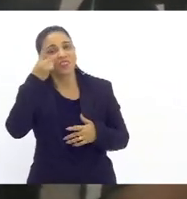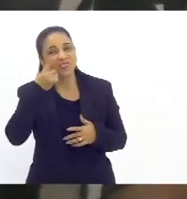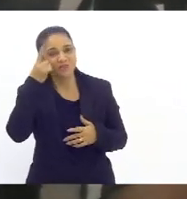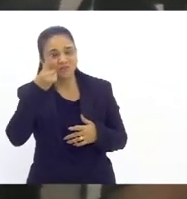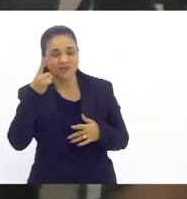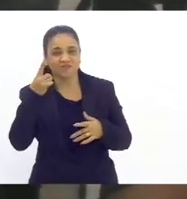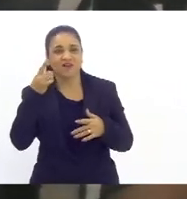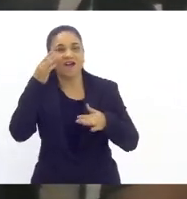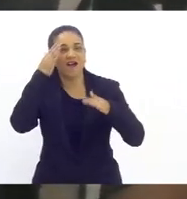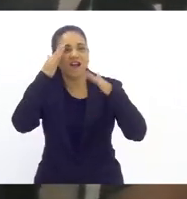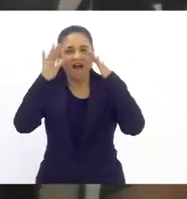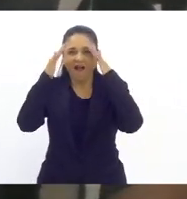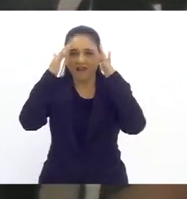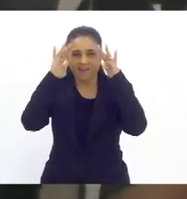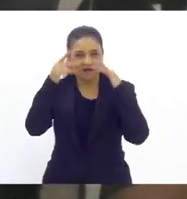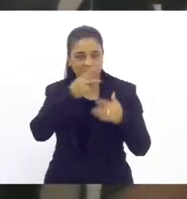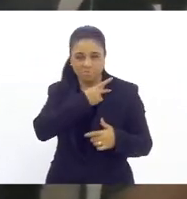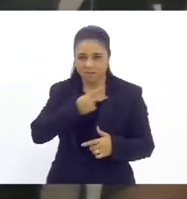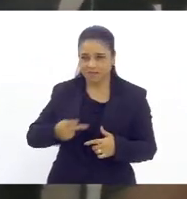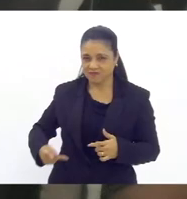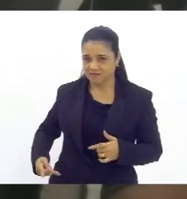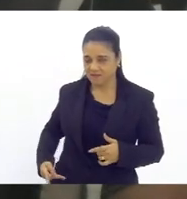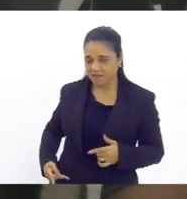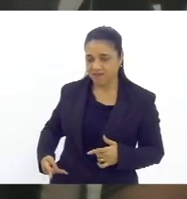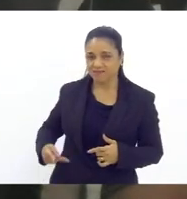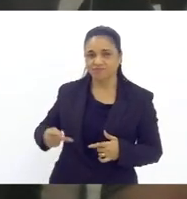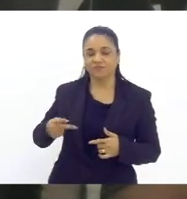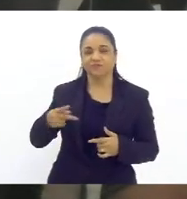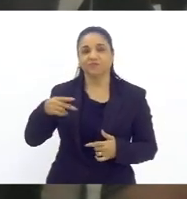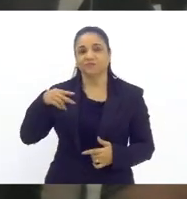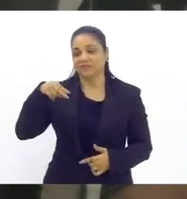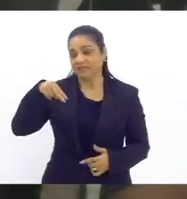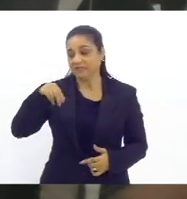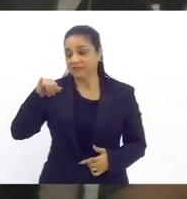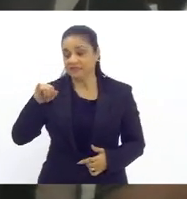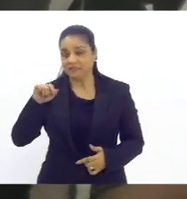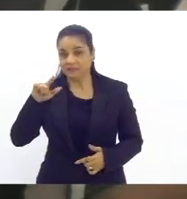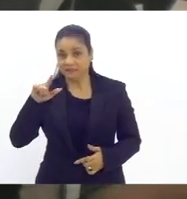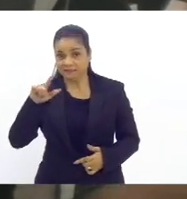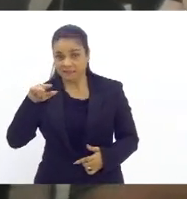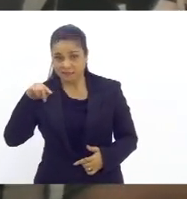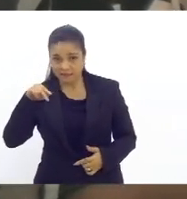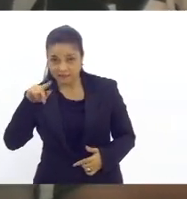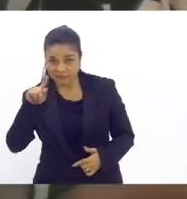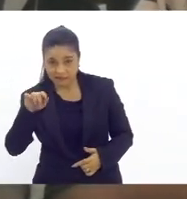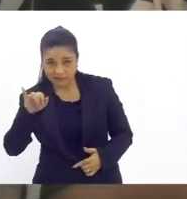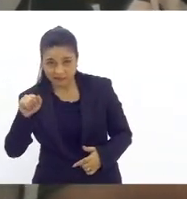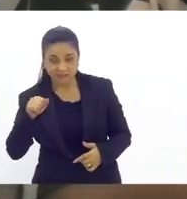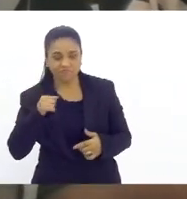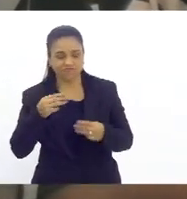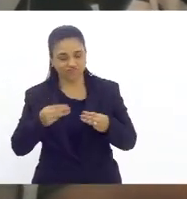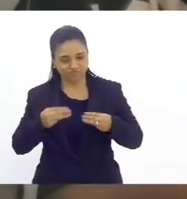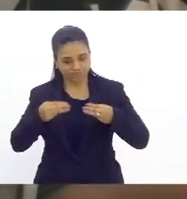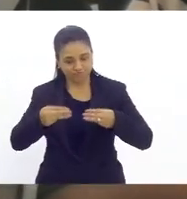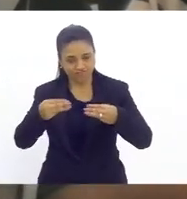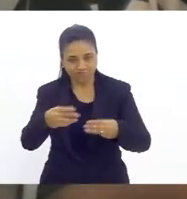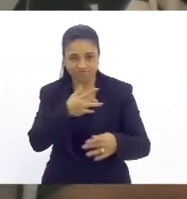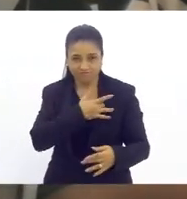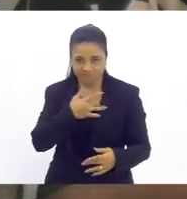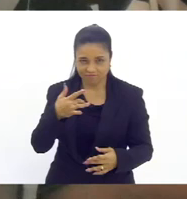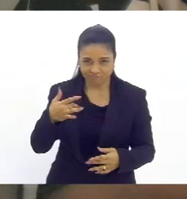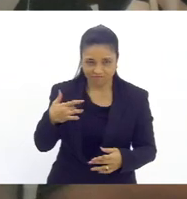a alegria de ter a nossa presidente Nísia na Michele da saúde e o quanto isso representa depois de tanto tempo que a gente passou eh